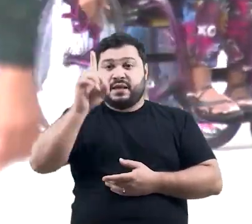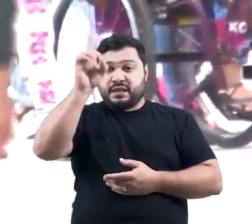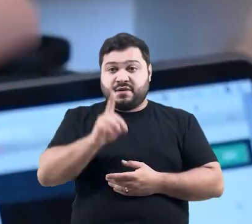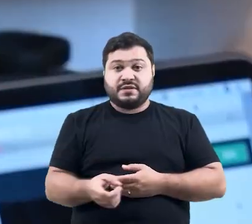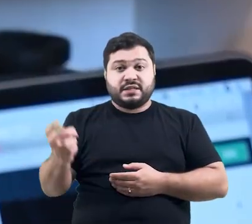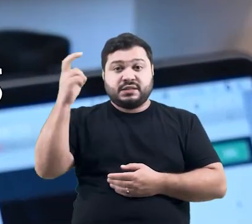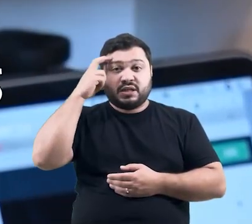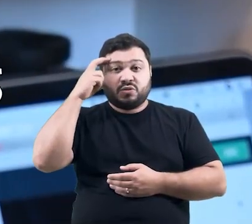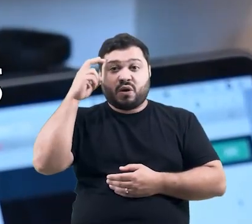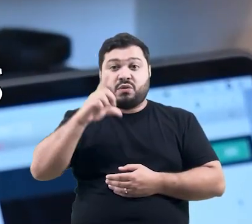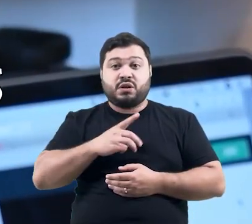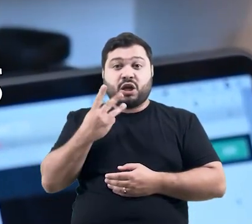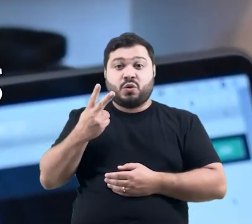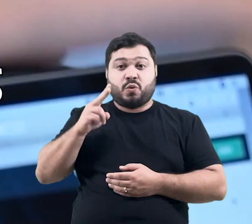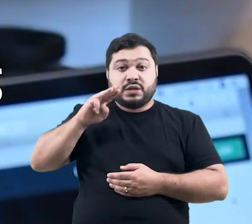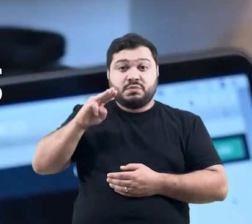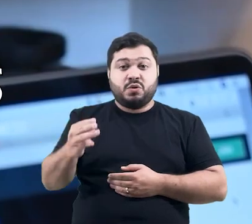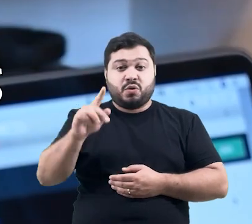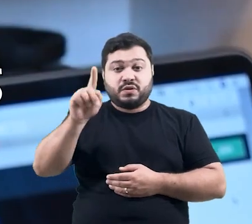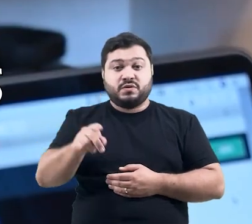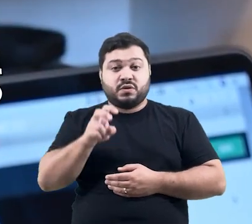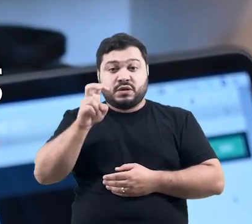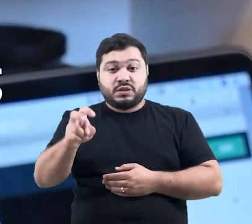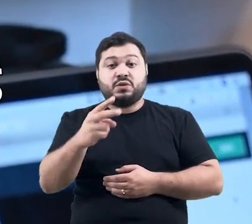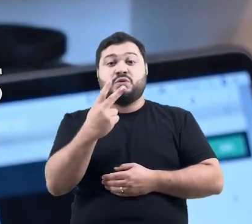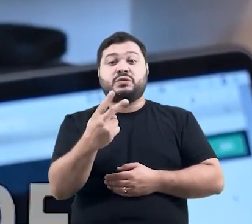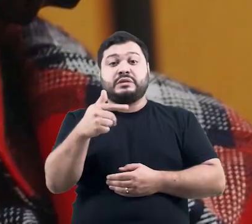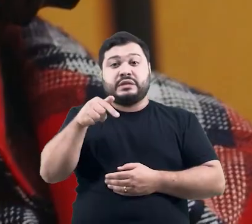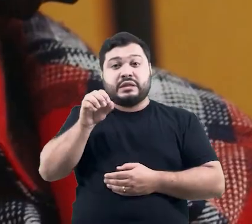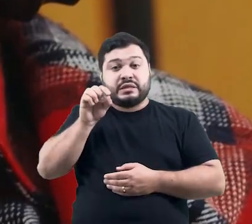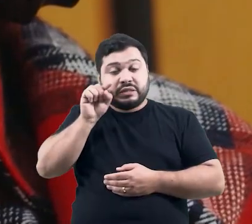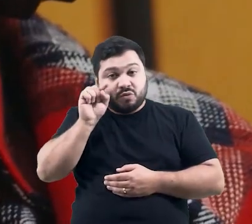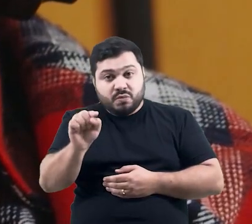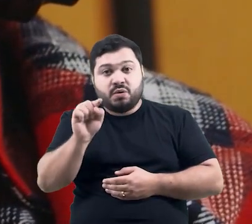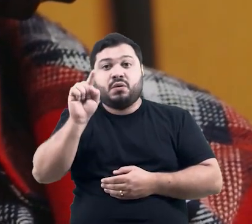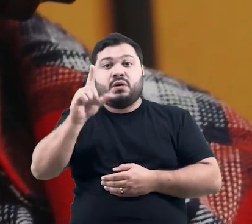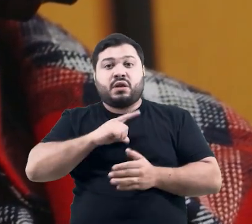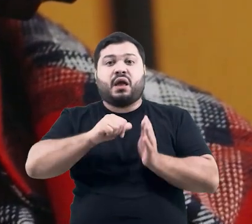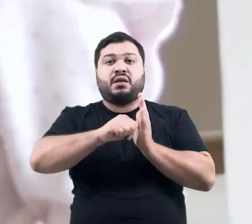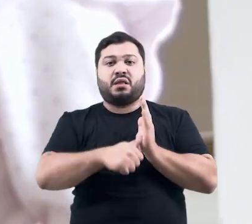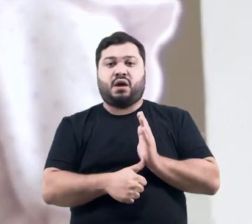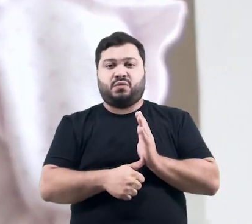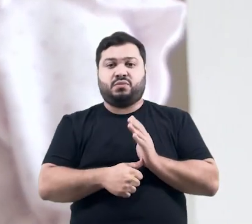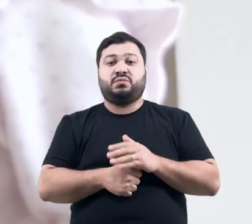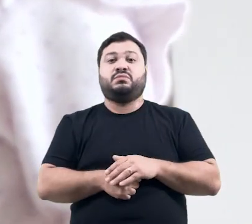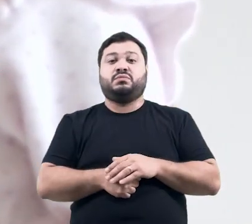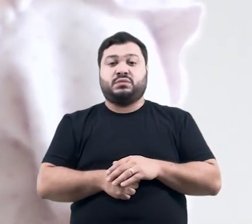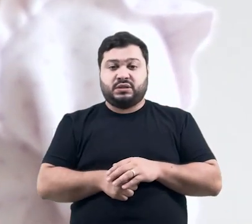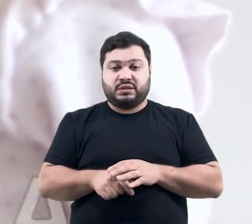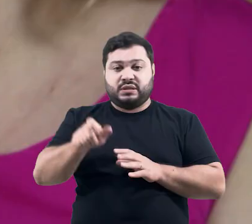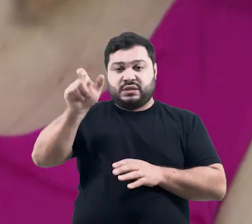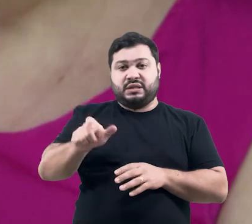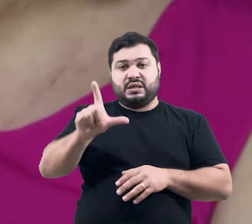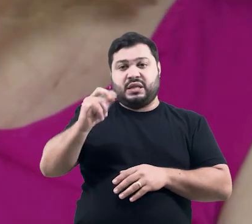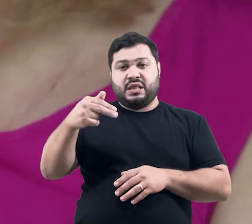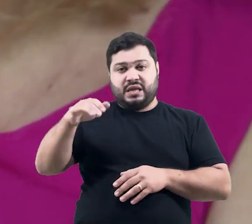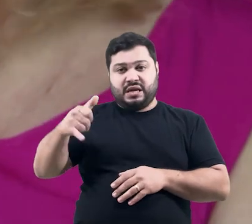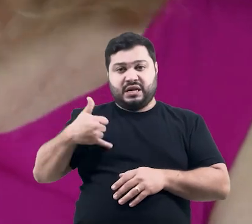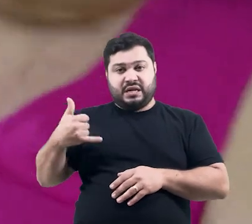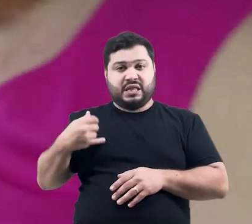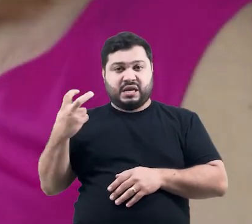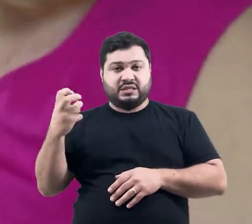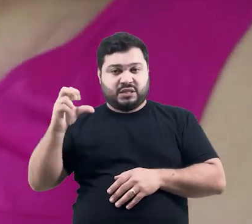deficiência. Com deficiência intelectual, são 2,5 milhões, 270 mil delas com síndrome de Down.